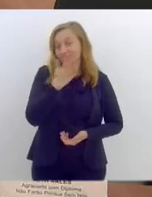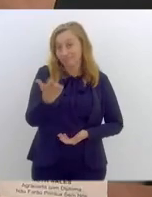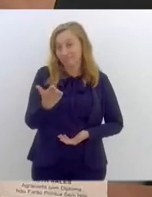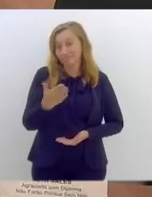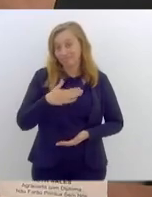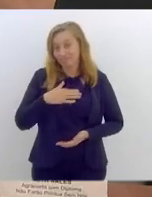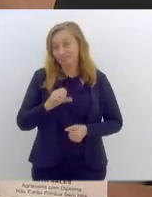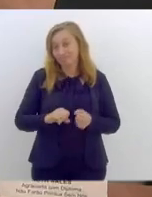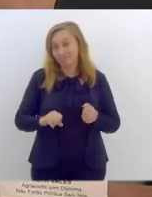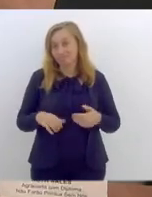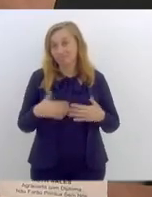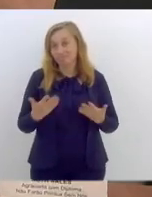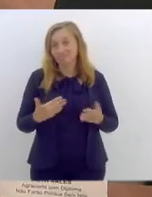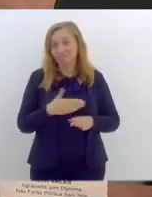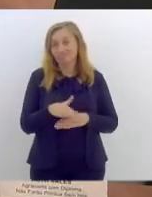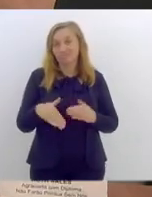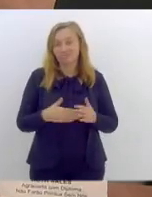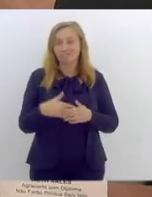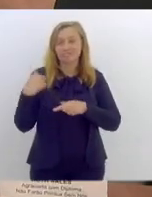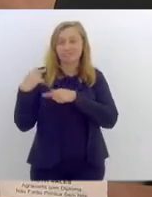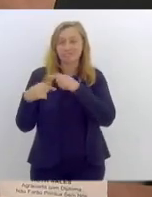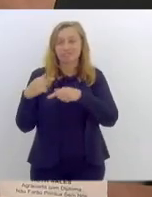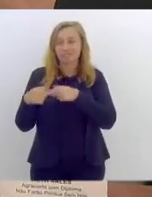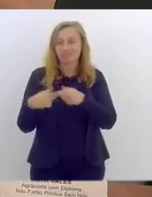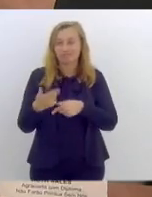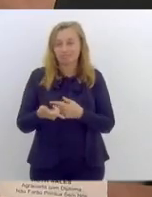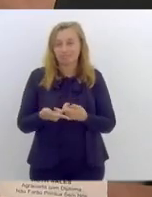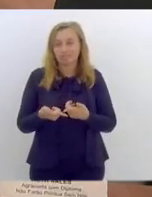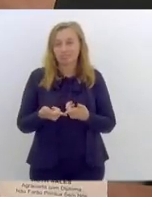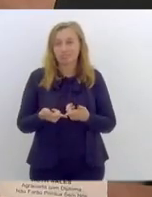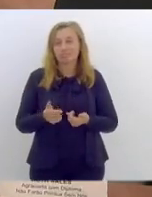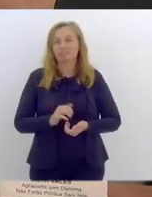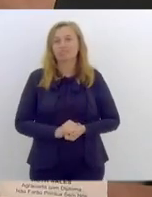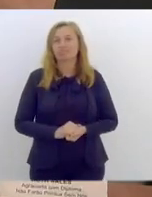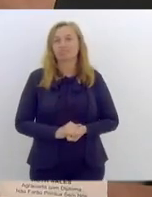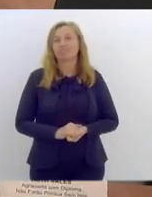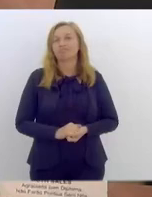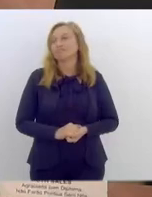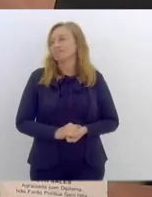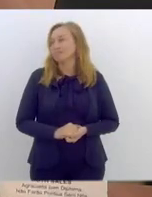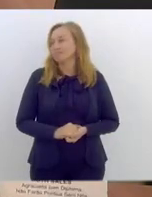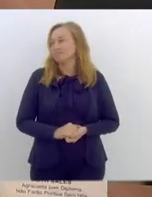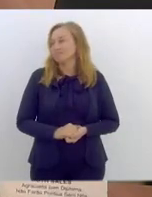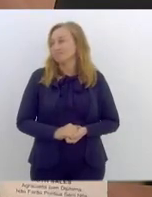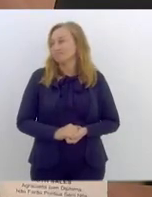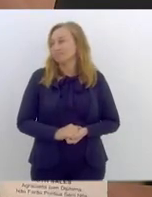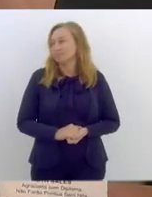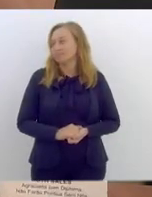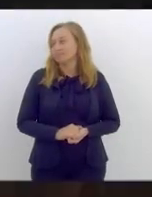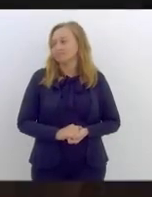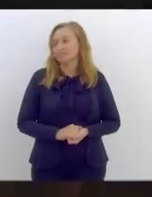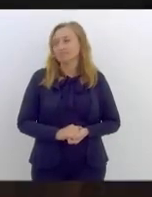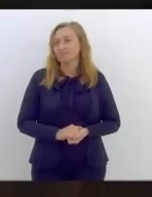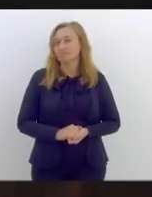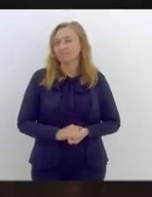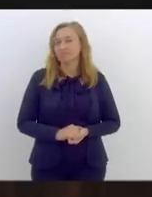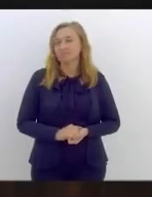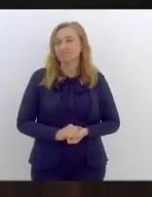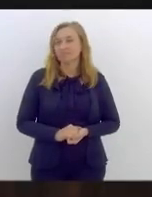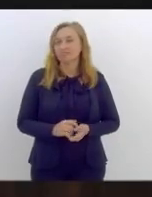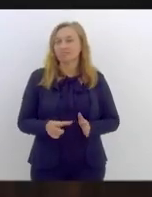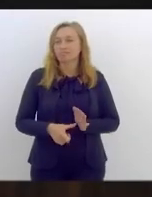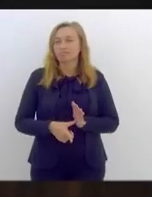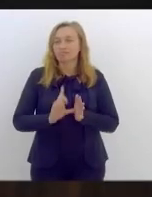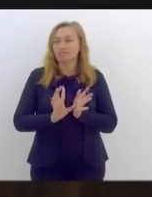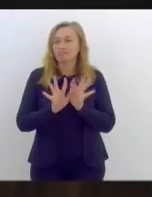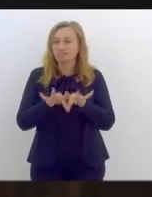fiz. Tá? Todas as nossas ancestrais e nossos ancestrais. Eu quero, antes de